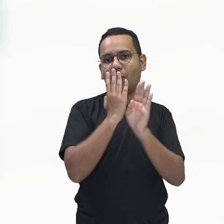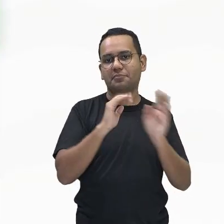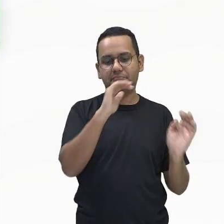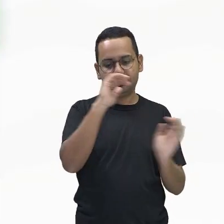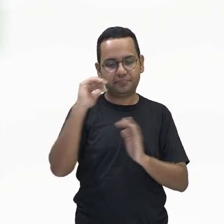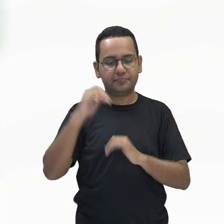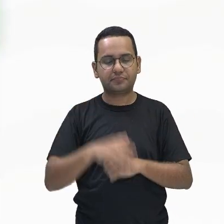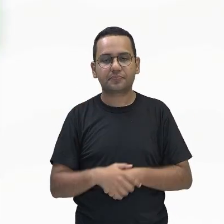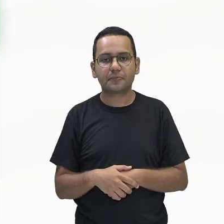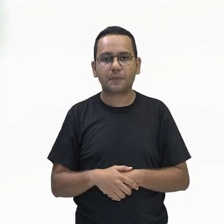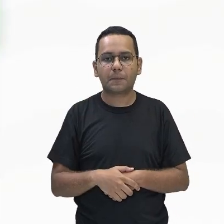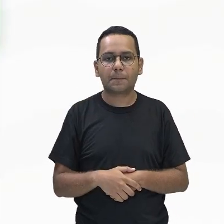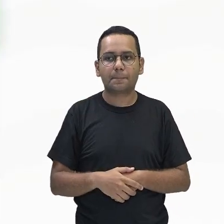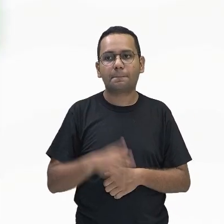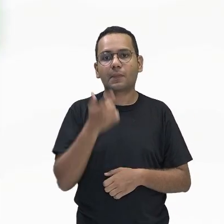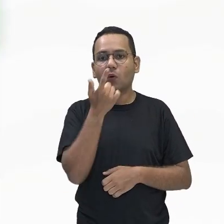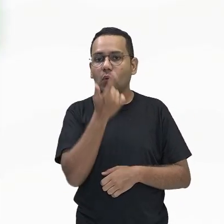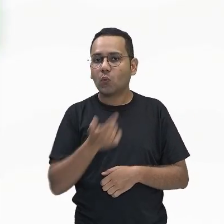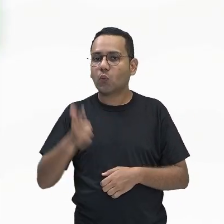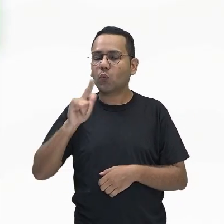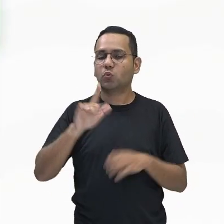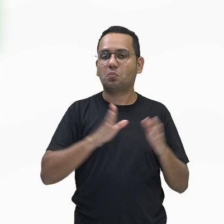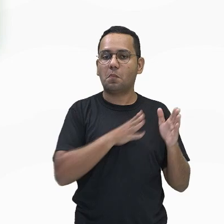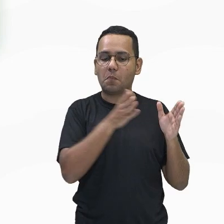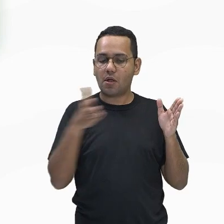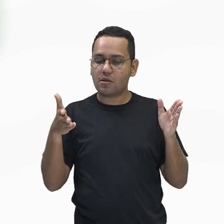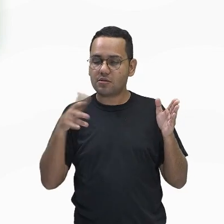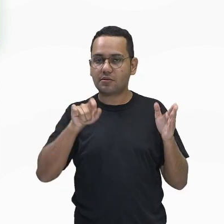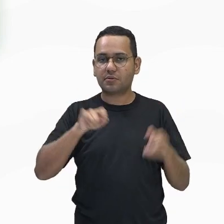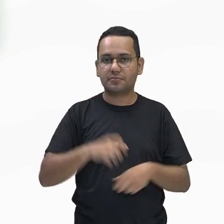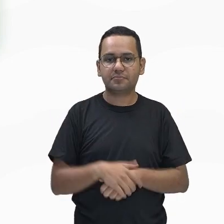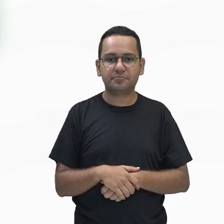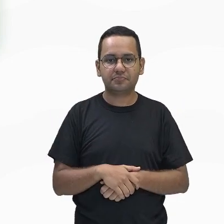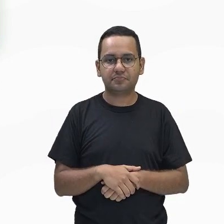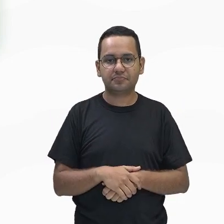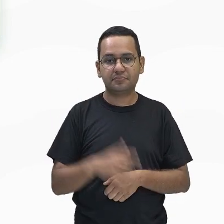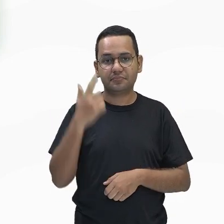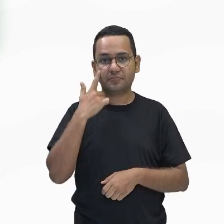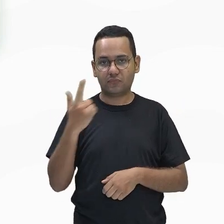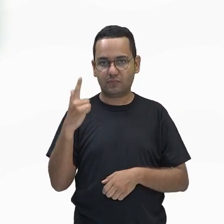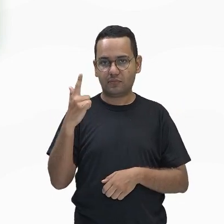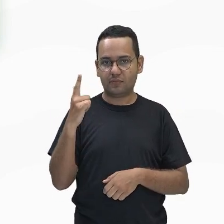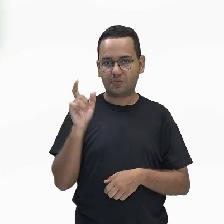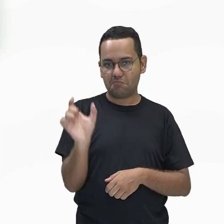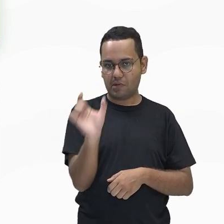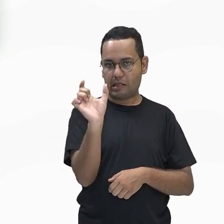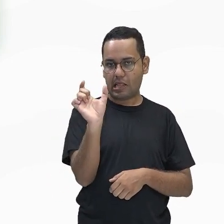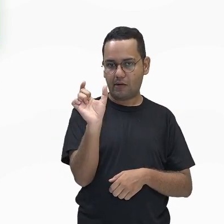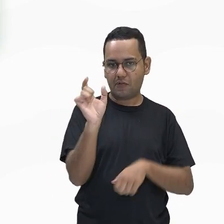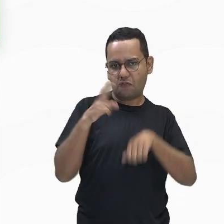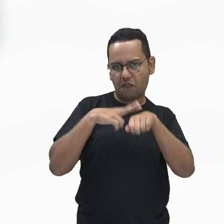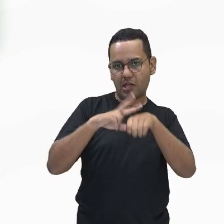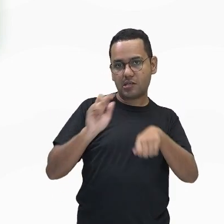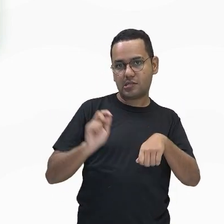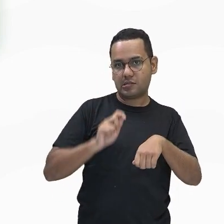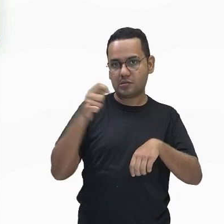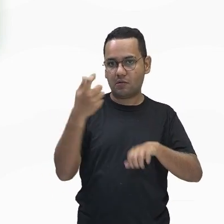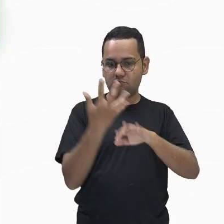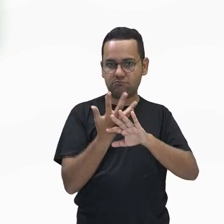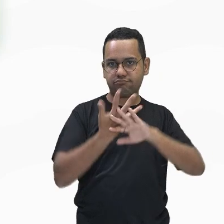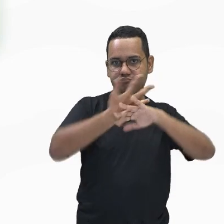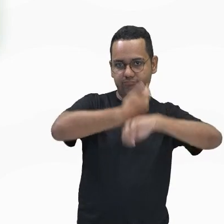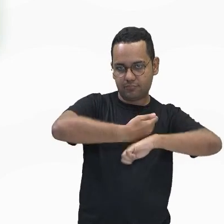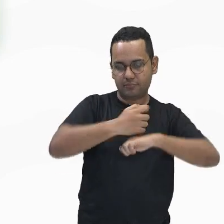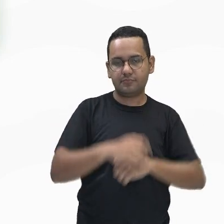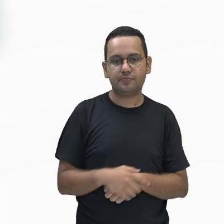uma outra etapa aí é a interdisciplinariedade. A curiosidade